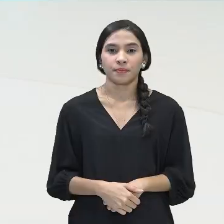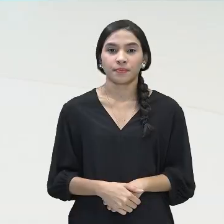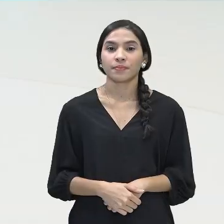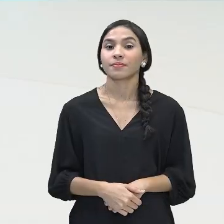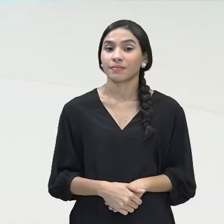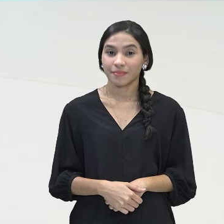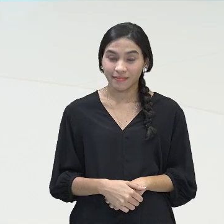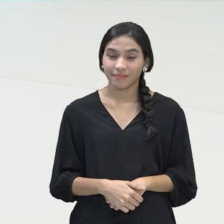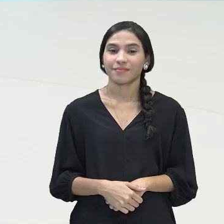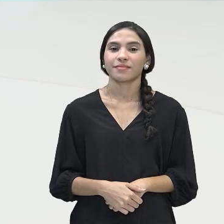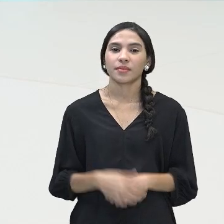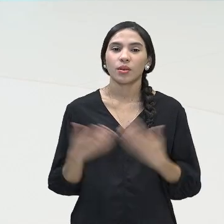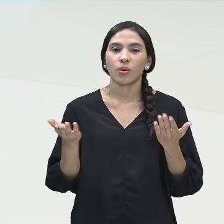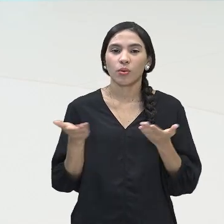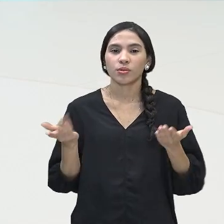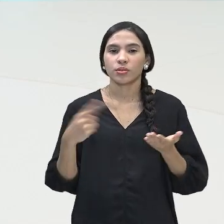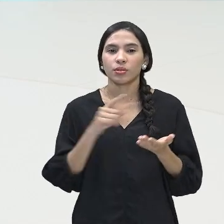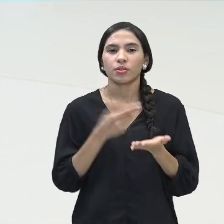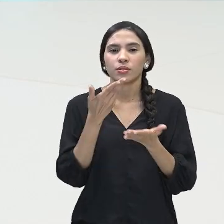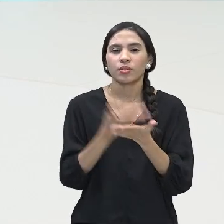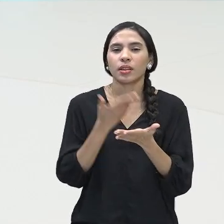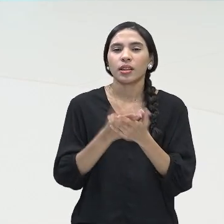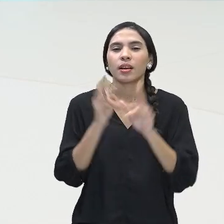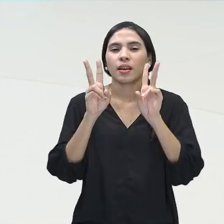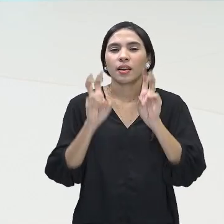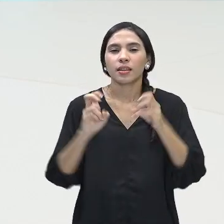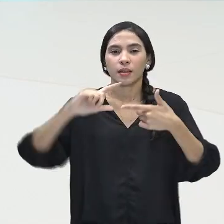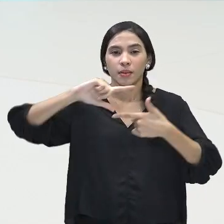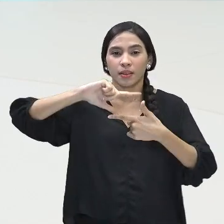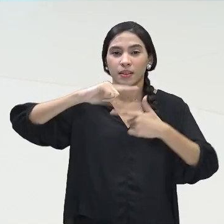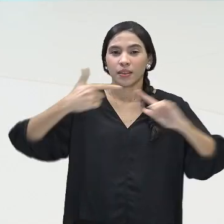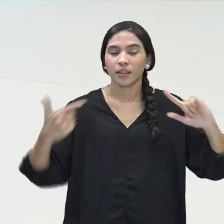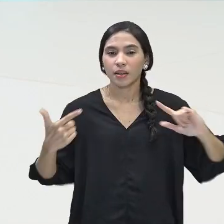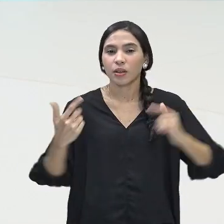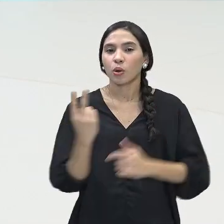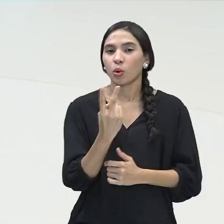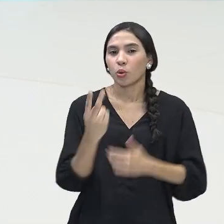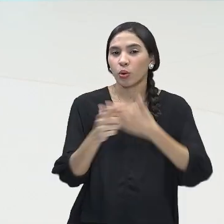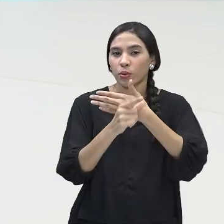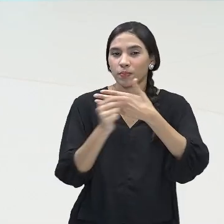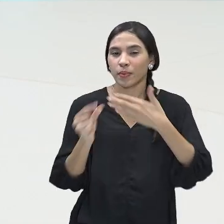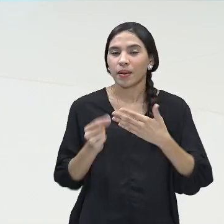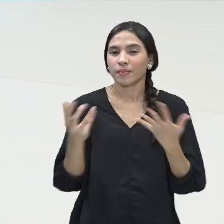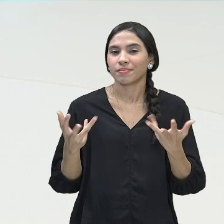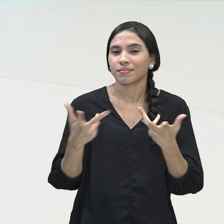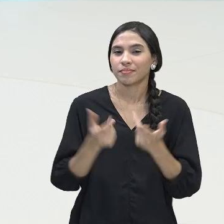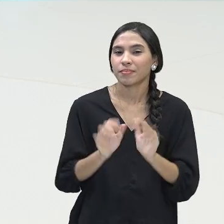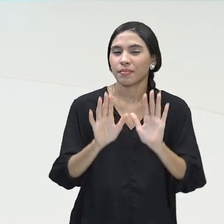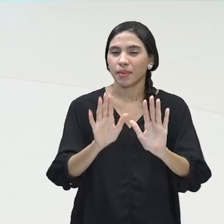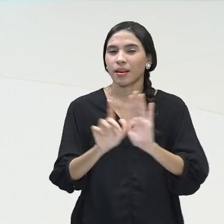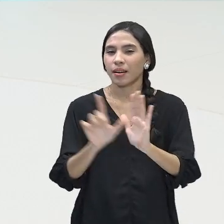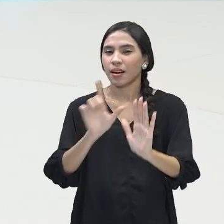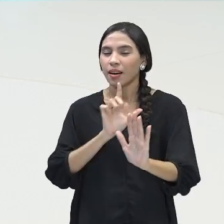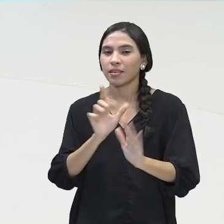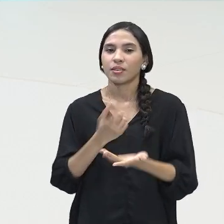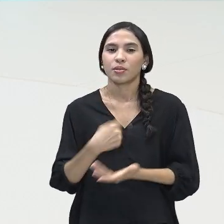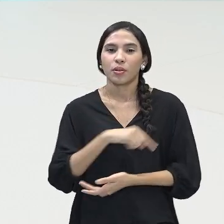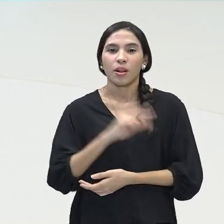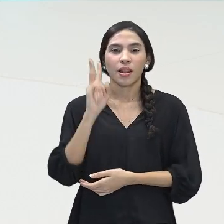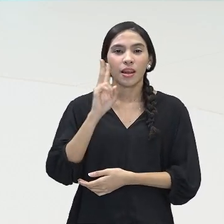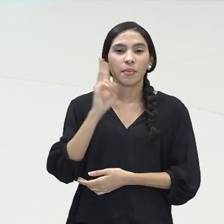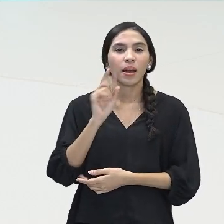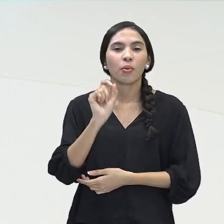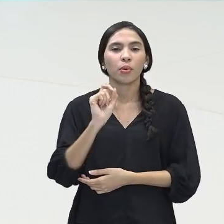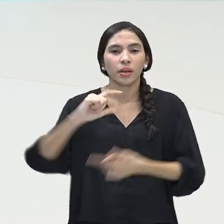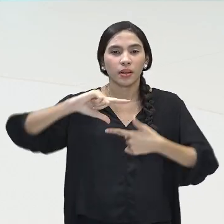Muito bem, vamos falar de modernismo, de dois escritores maravilhosos. Mas para isso vamos relembrar que o